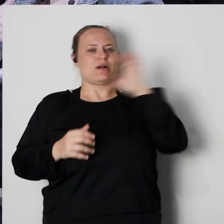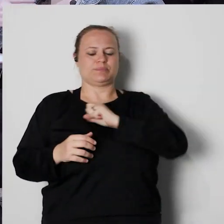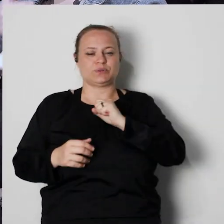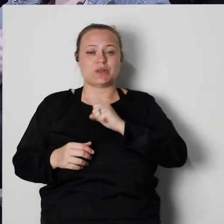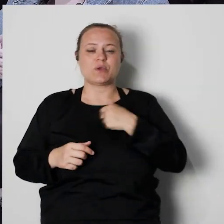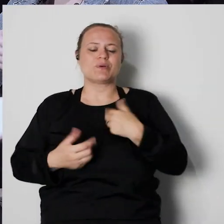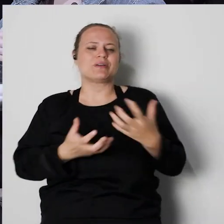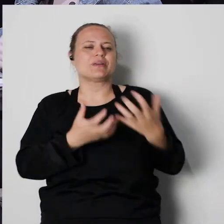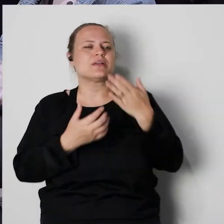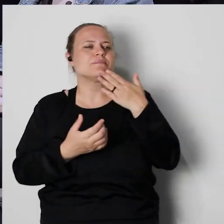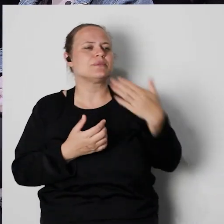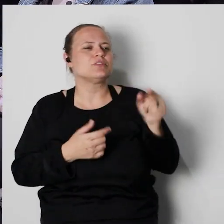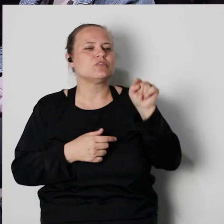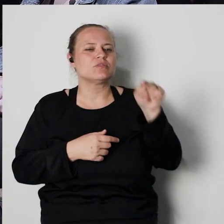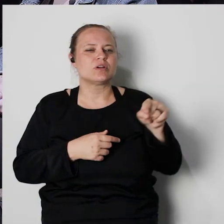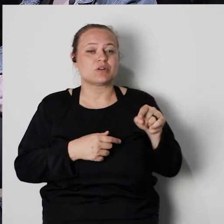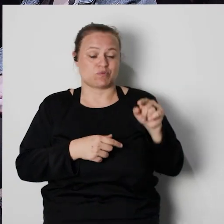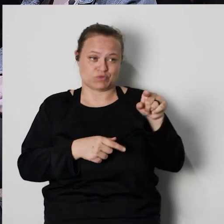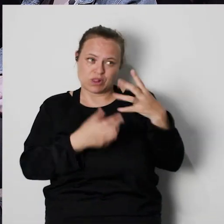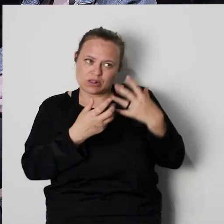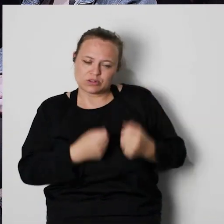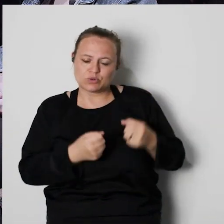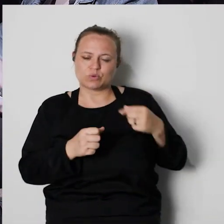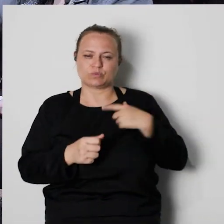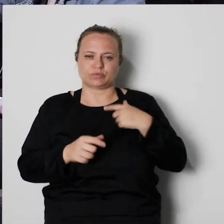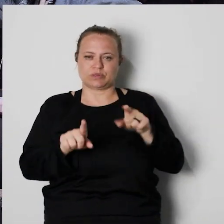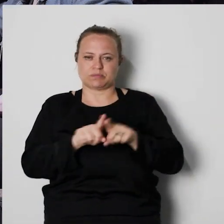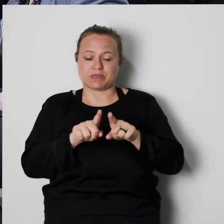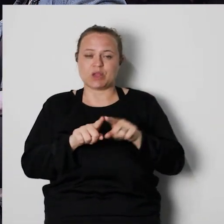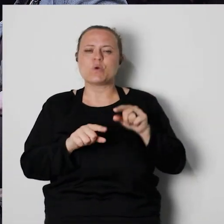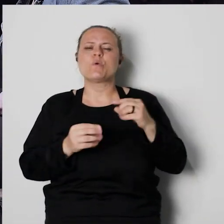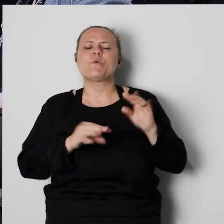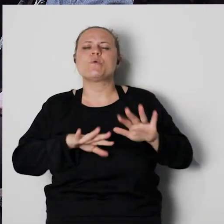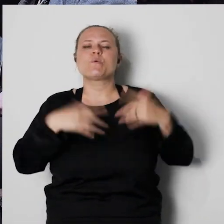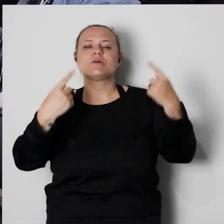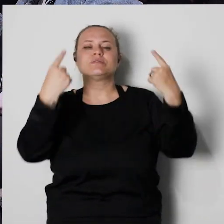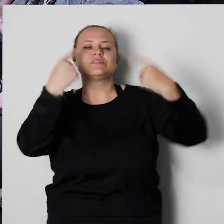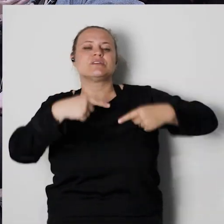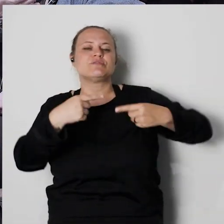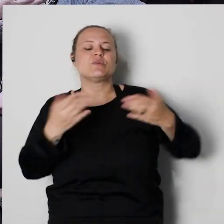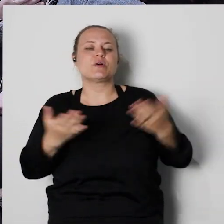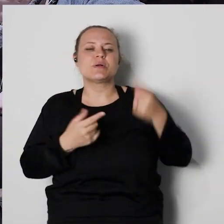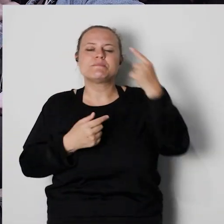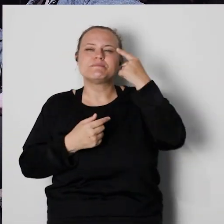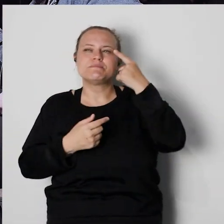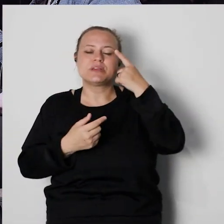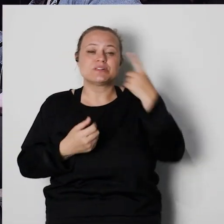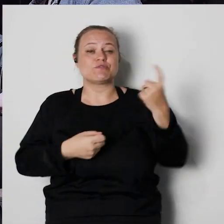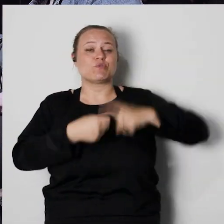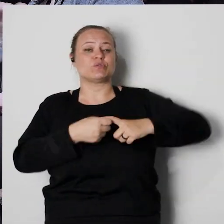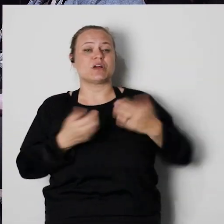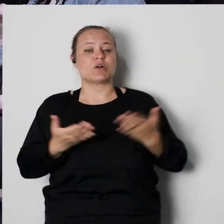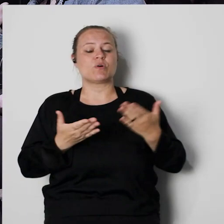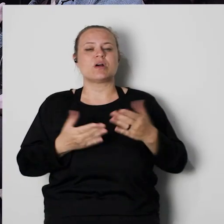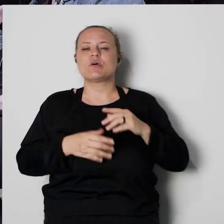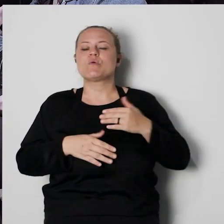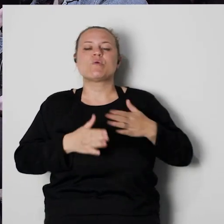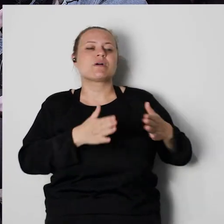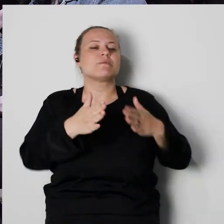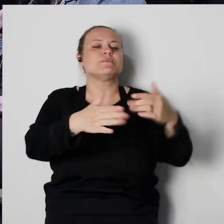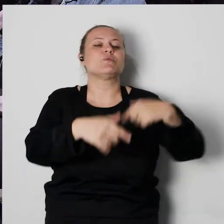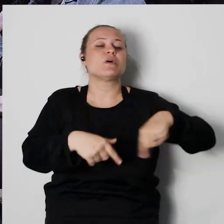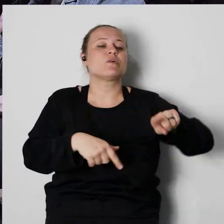de Captadores de Recursos eu tenho acompanhado isso. Mas independente dessas duas, que já são coisas que tem que ser contínua e tem que ser para